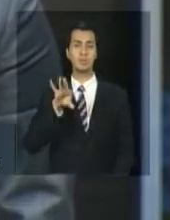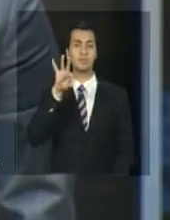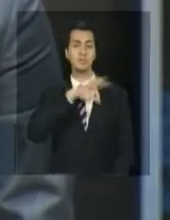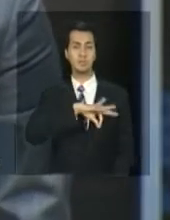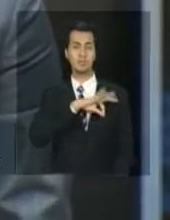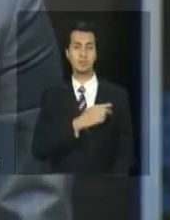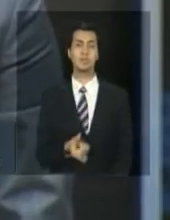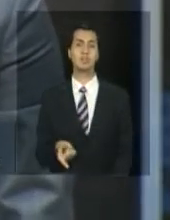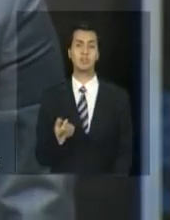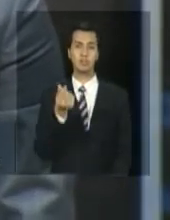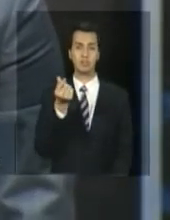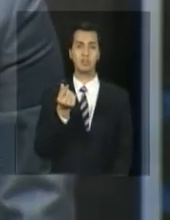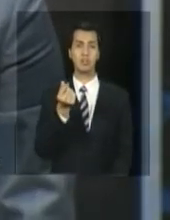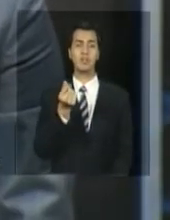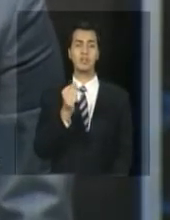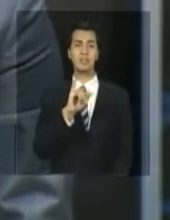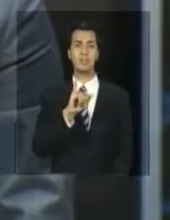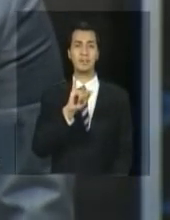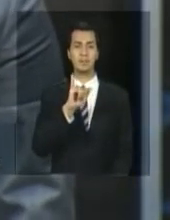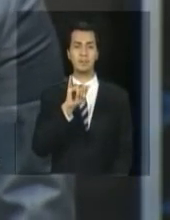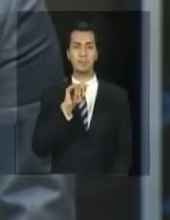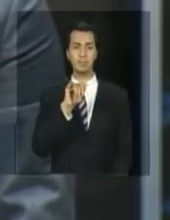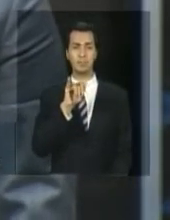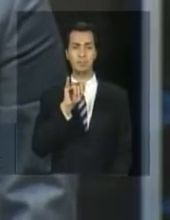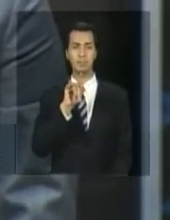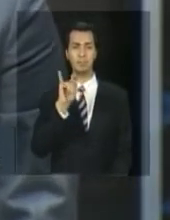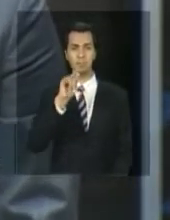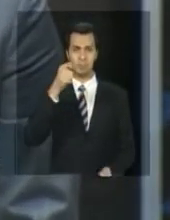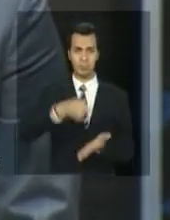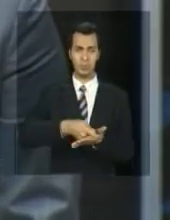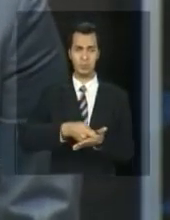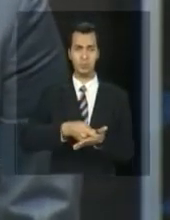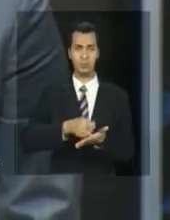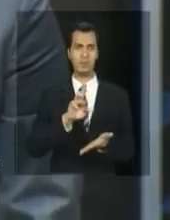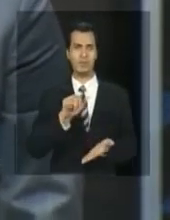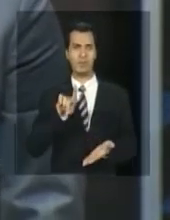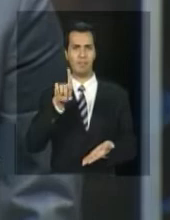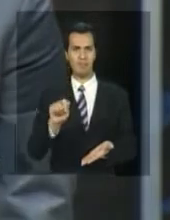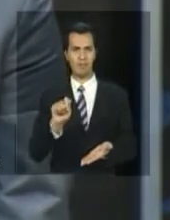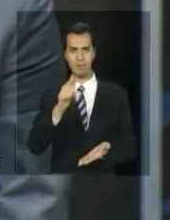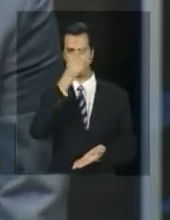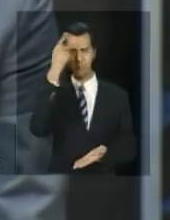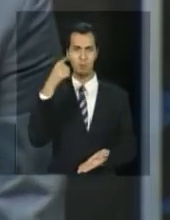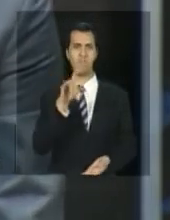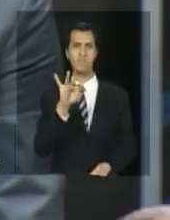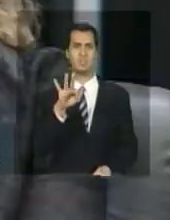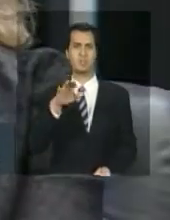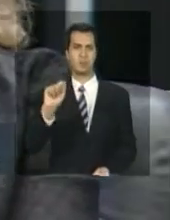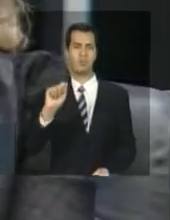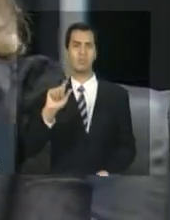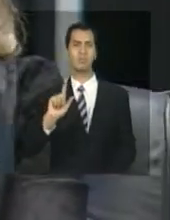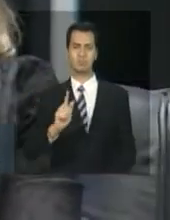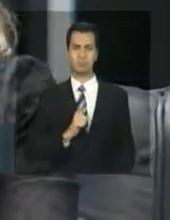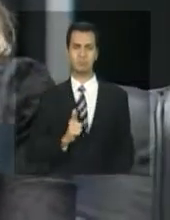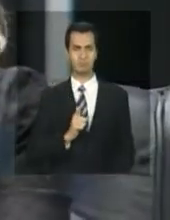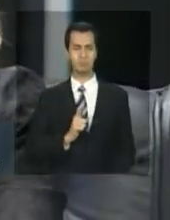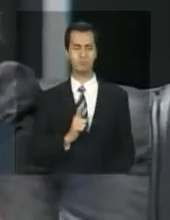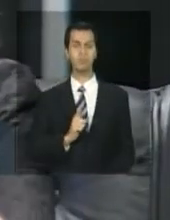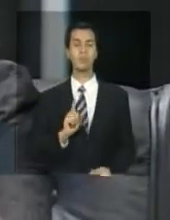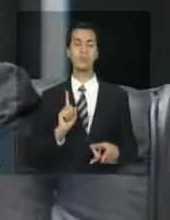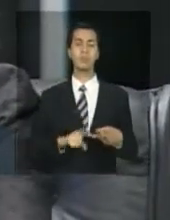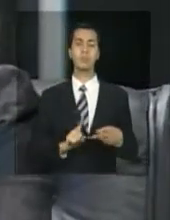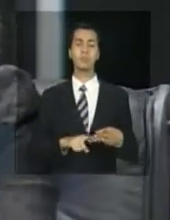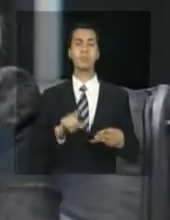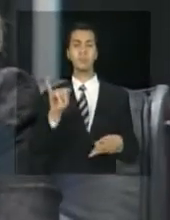4,5% na tabela do imposto de renda para pessoas físicas. A correção das faixas de enquadramento do